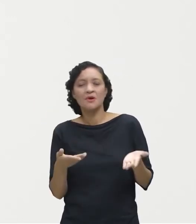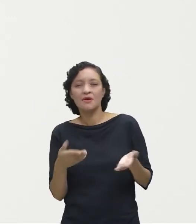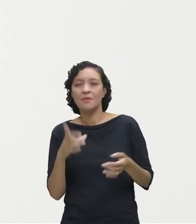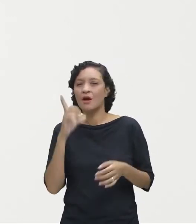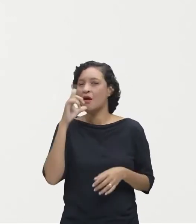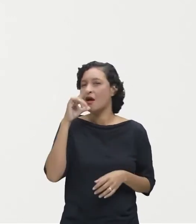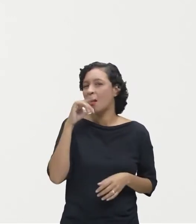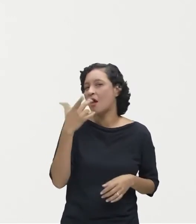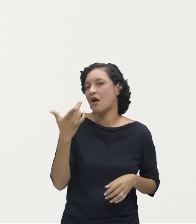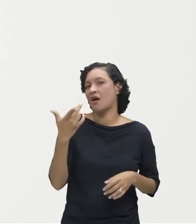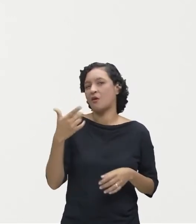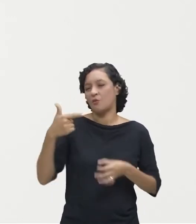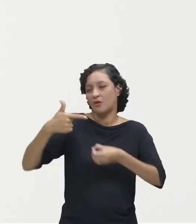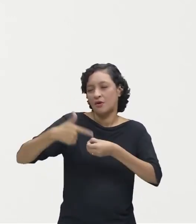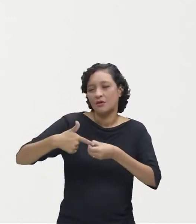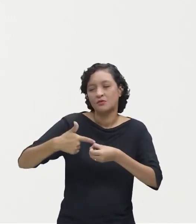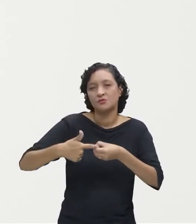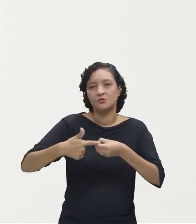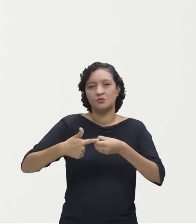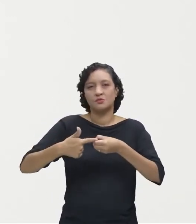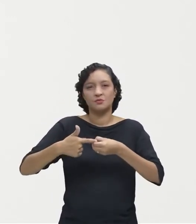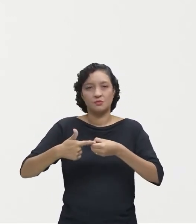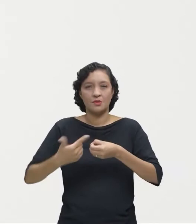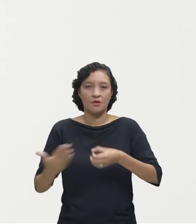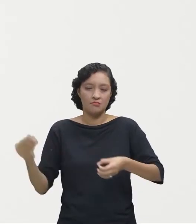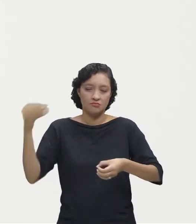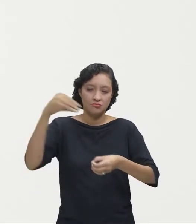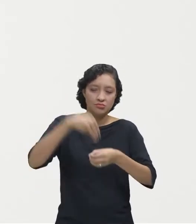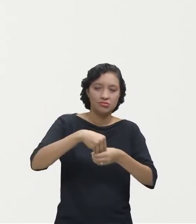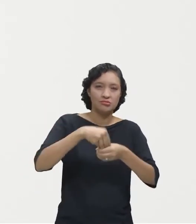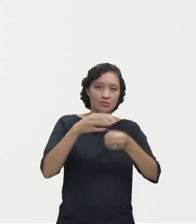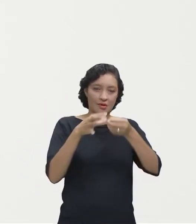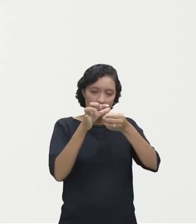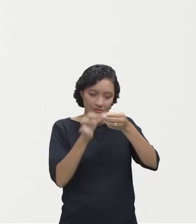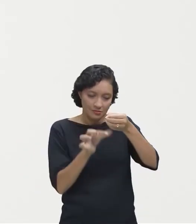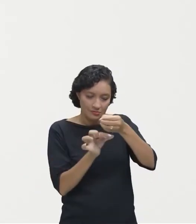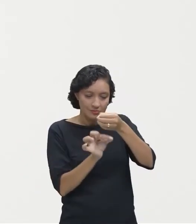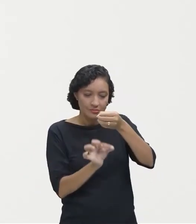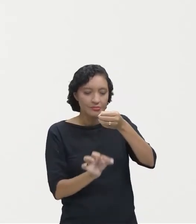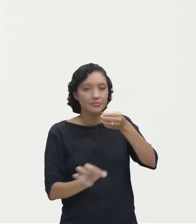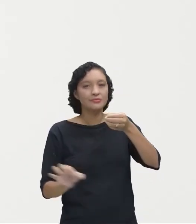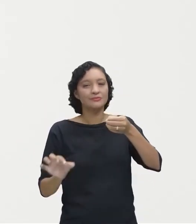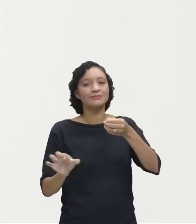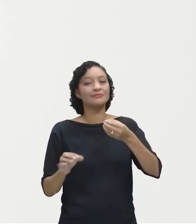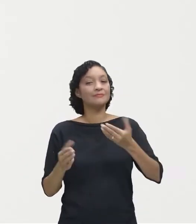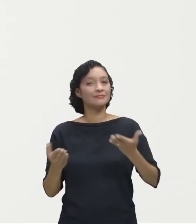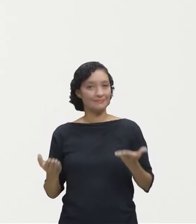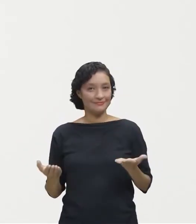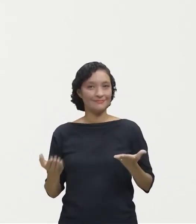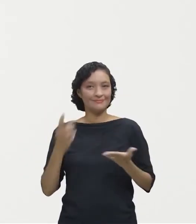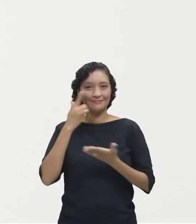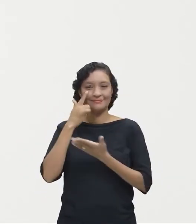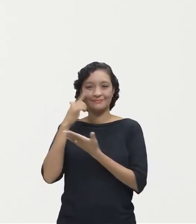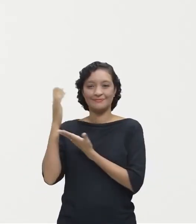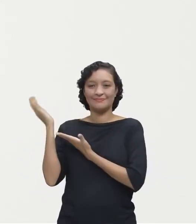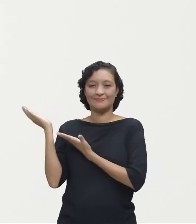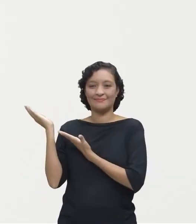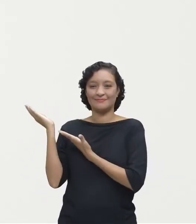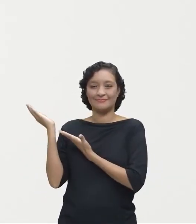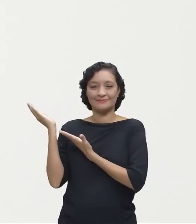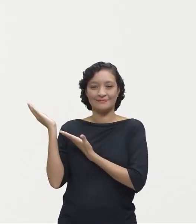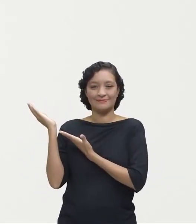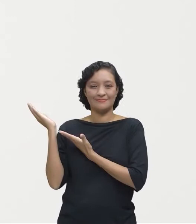água, gasolina, alguma coisa líquida, a gente joga aqui, ó. E aí ele sai por aqui, que é mais